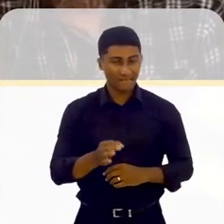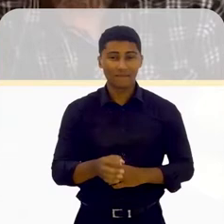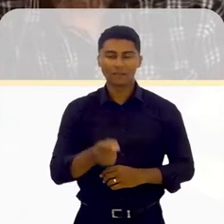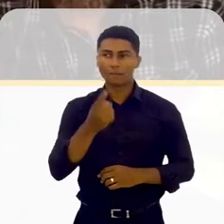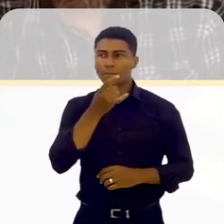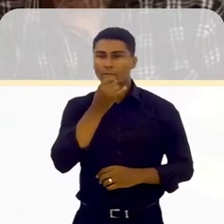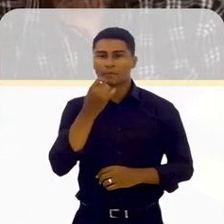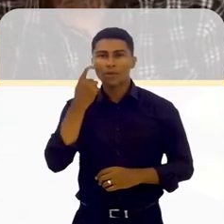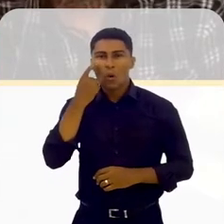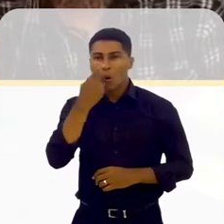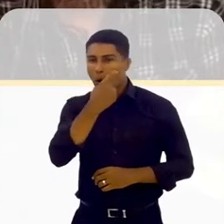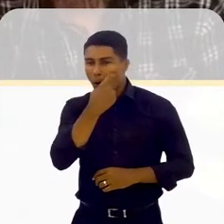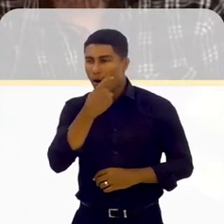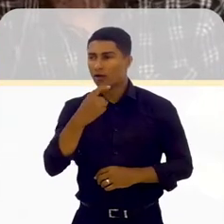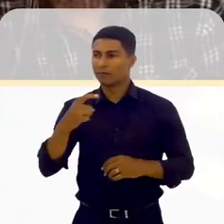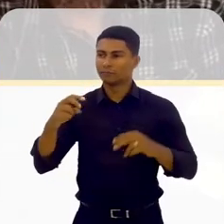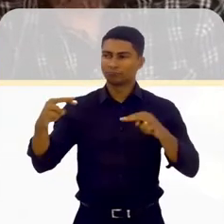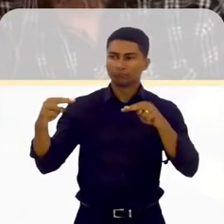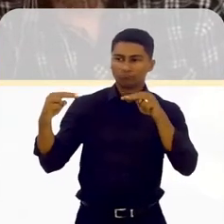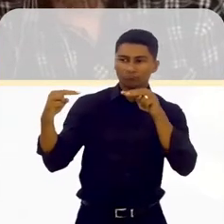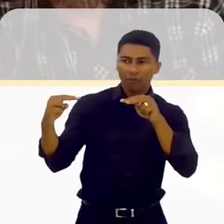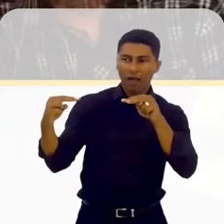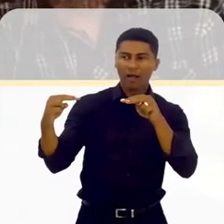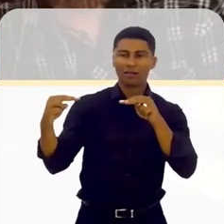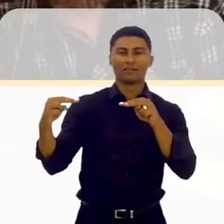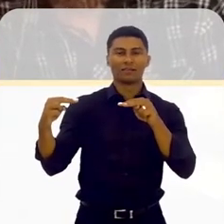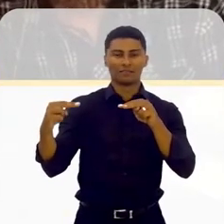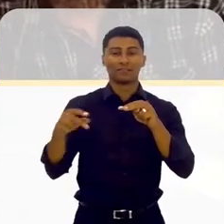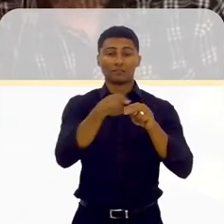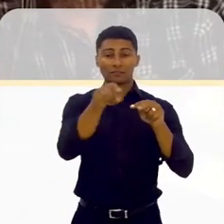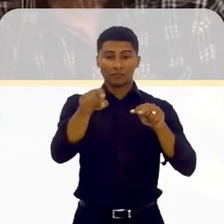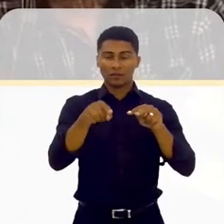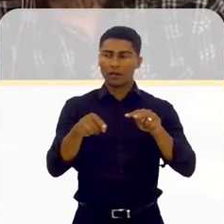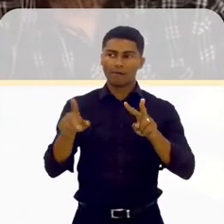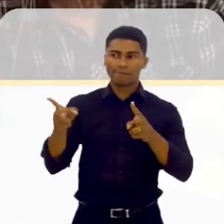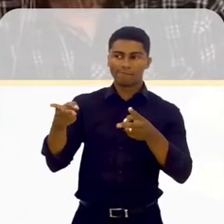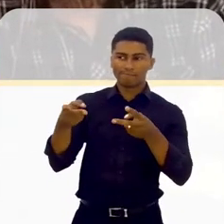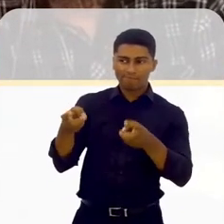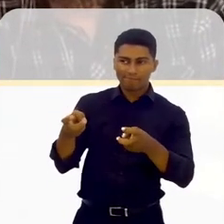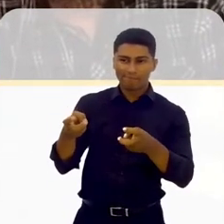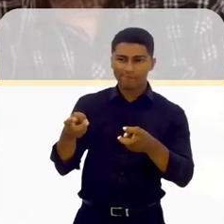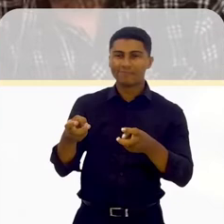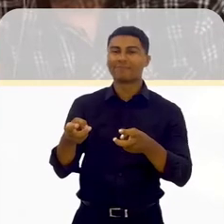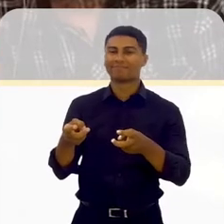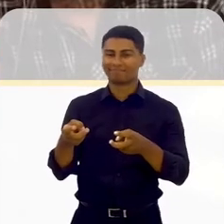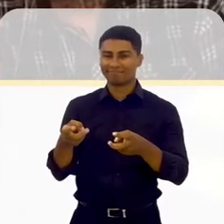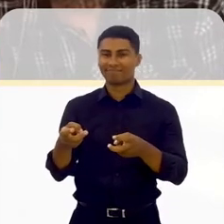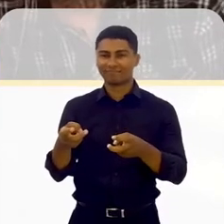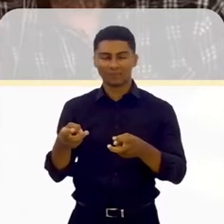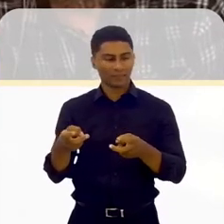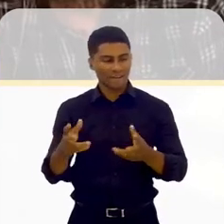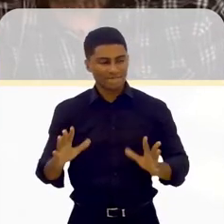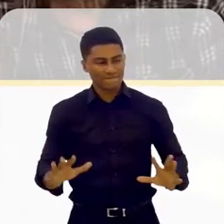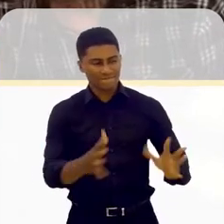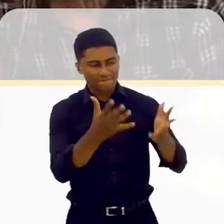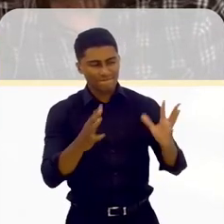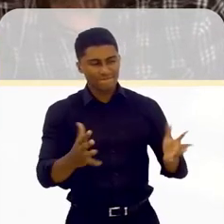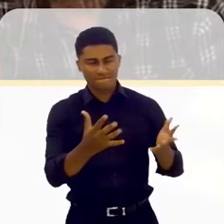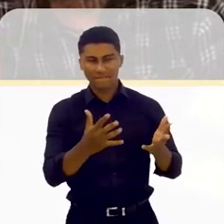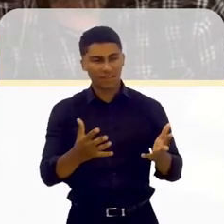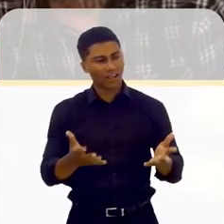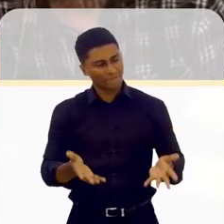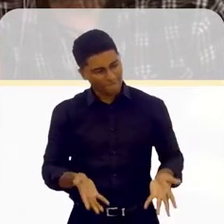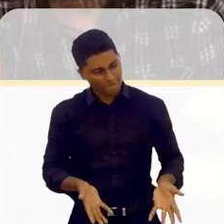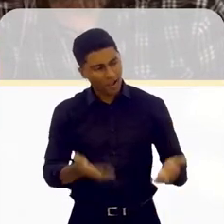no olhar, na comunicação do olhar, ela conseguia dizer para vocês: meninos, Sim. vão em